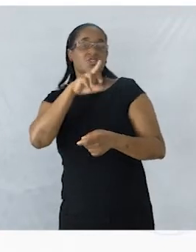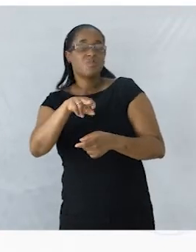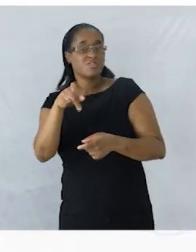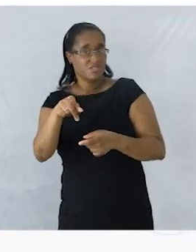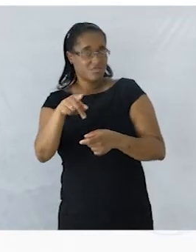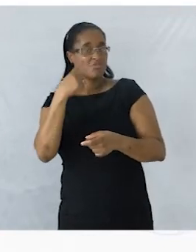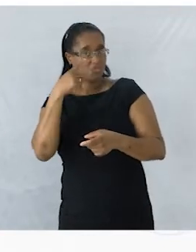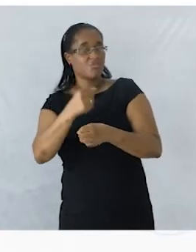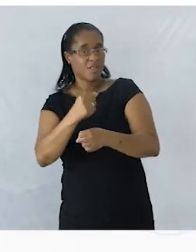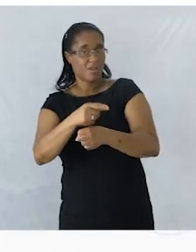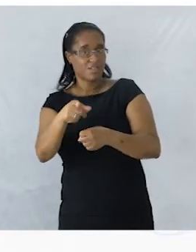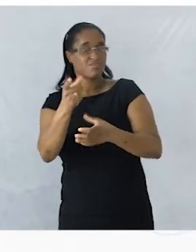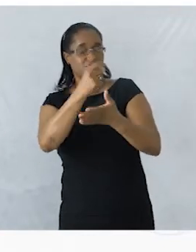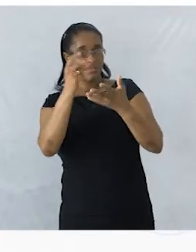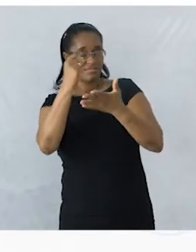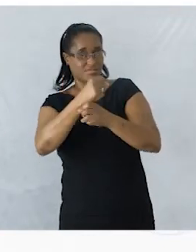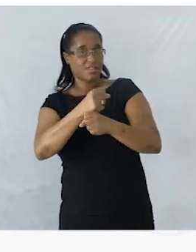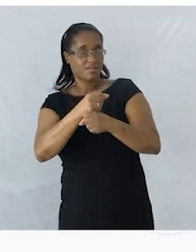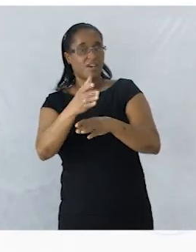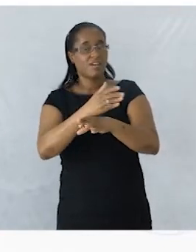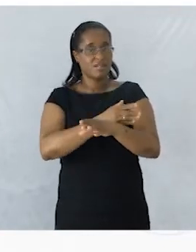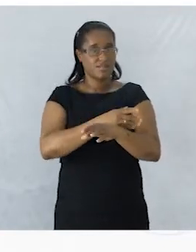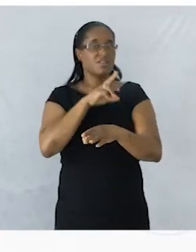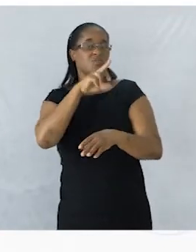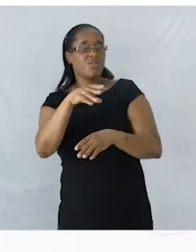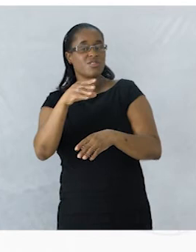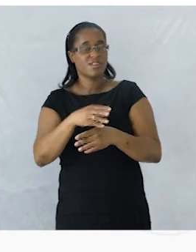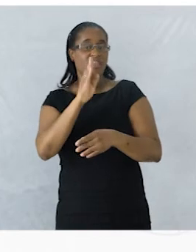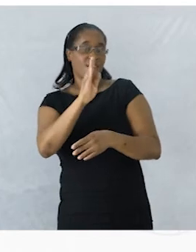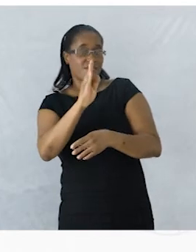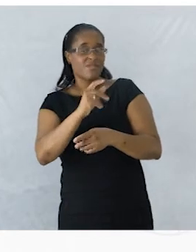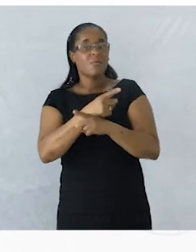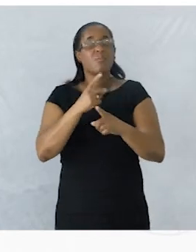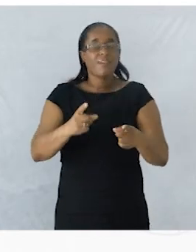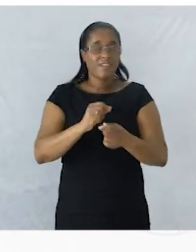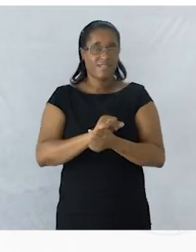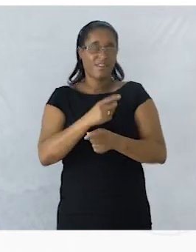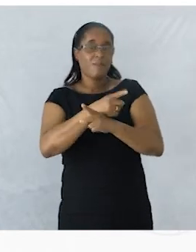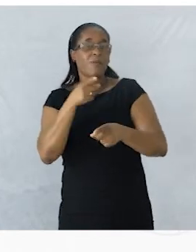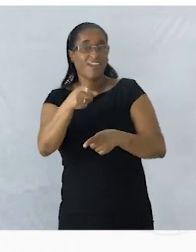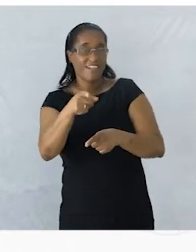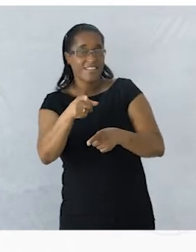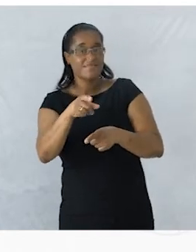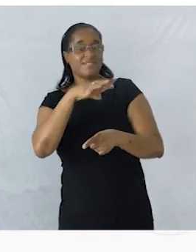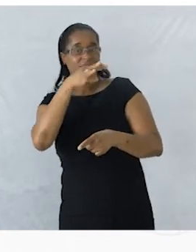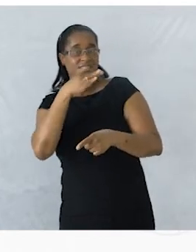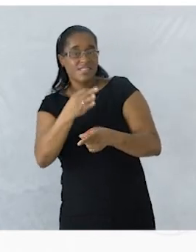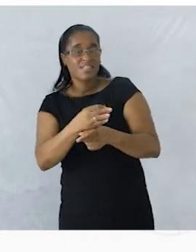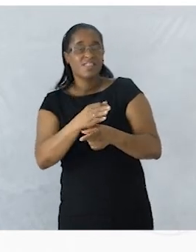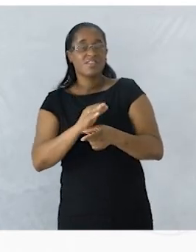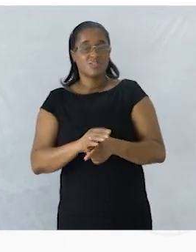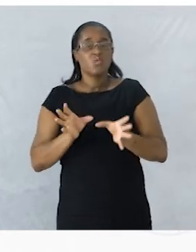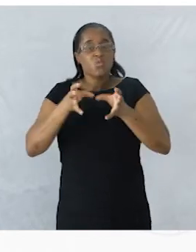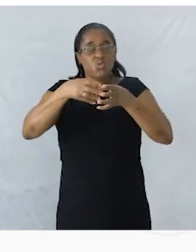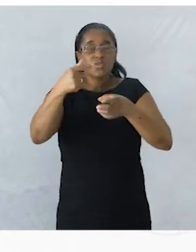no apontamento. A resposta é falsa. Por que é falsa? Porque aqui está a dizer que o 4, o conjunto que tem o